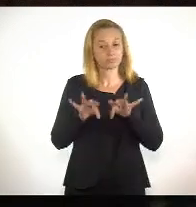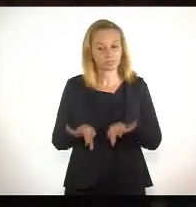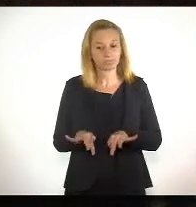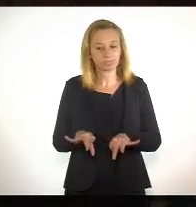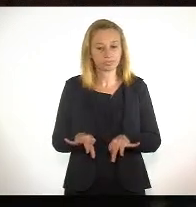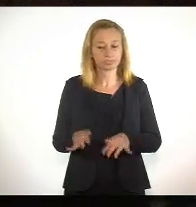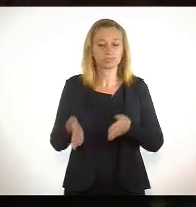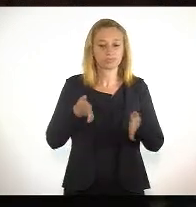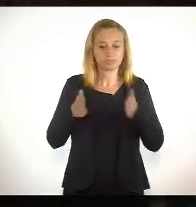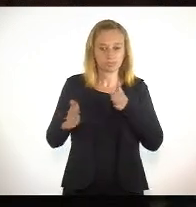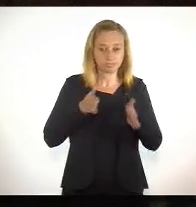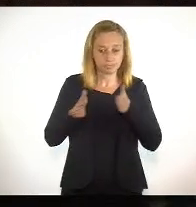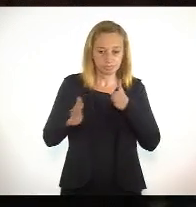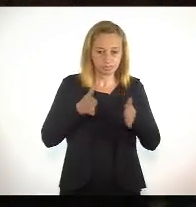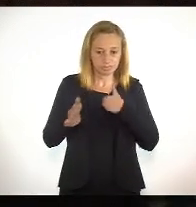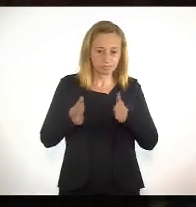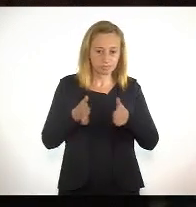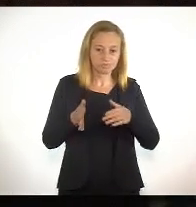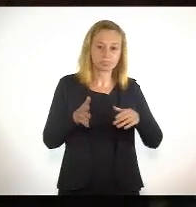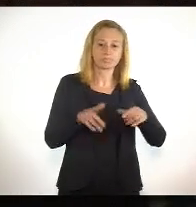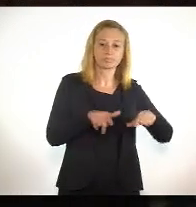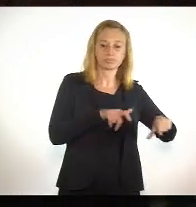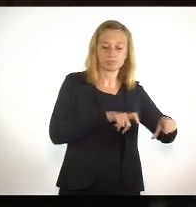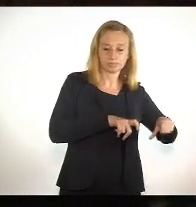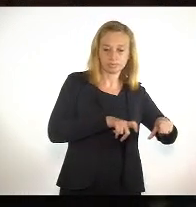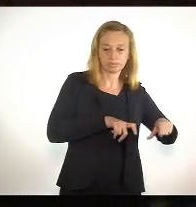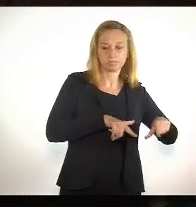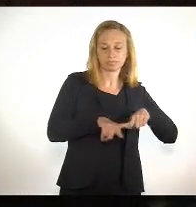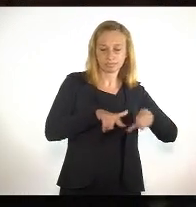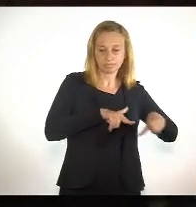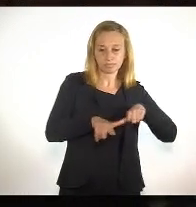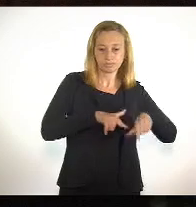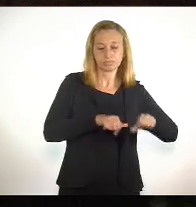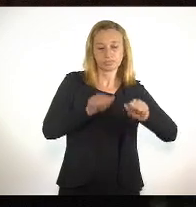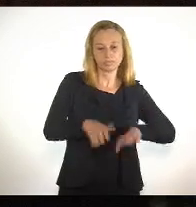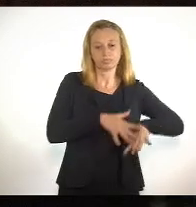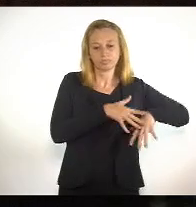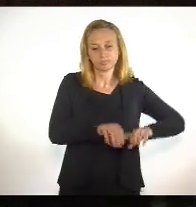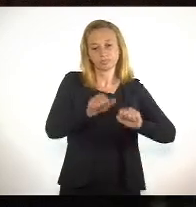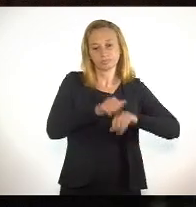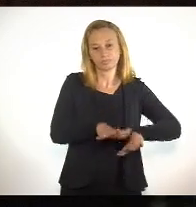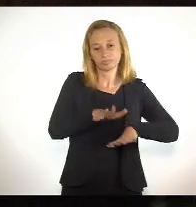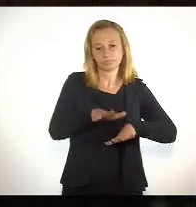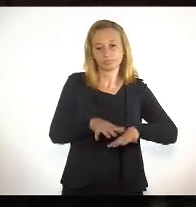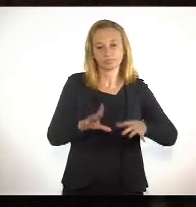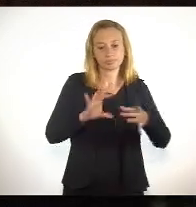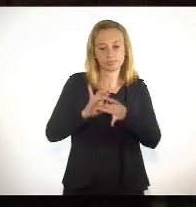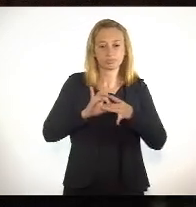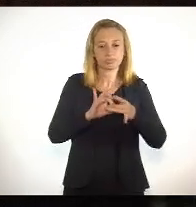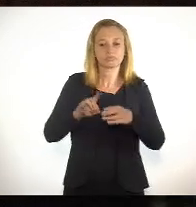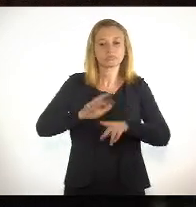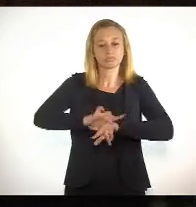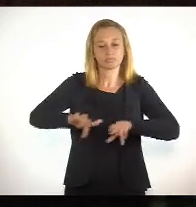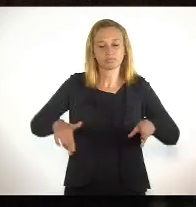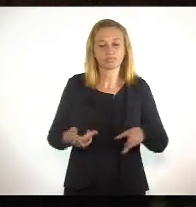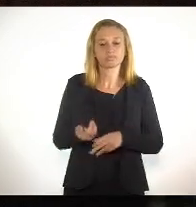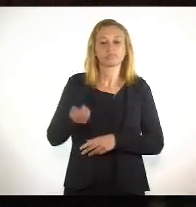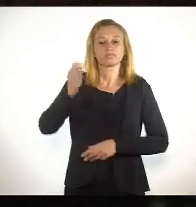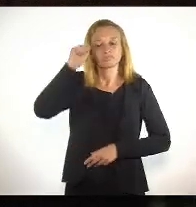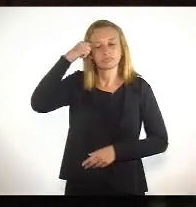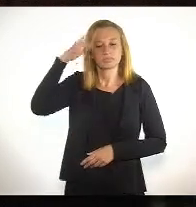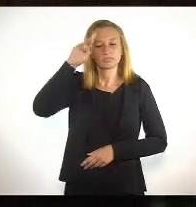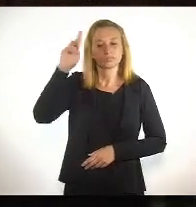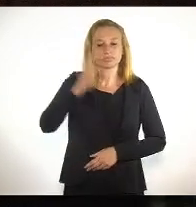o período do serviço militar ao Exército da União, muitos negros, senhora